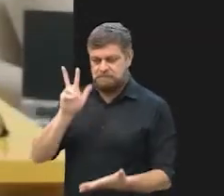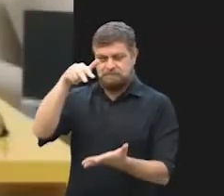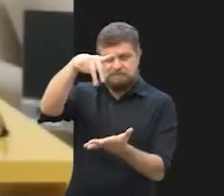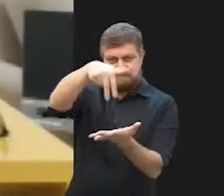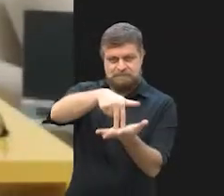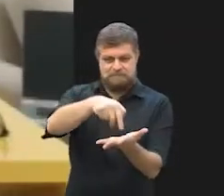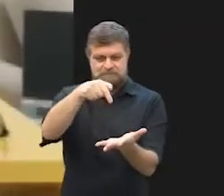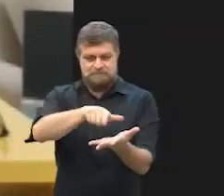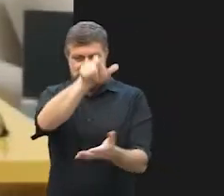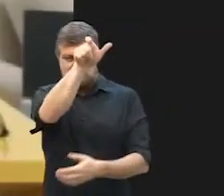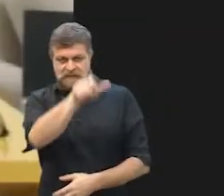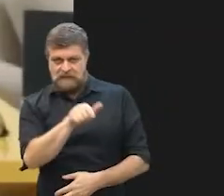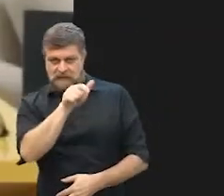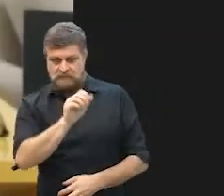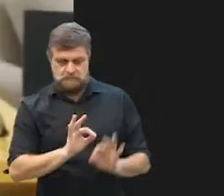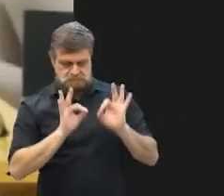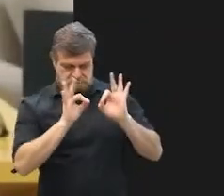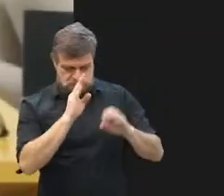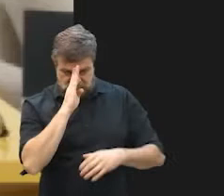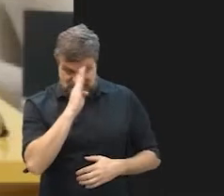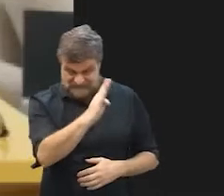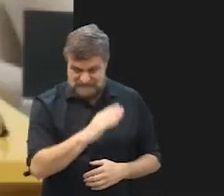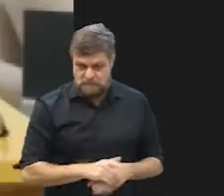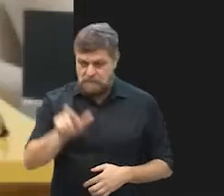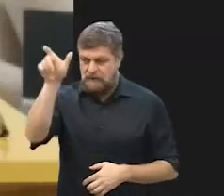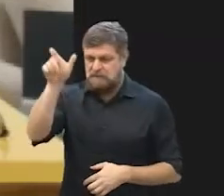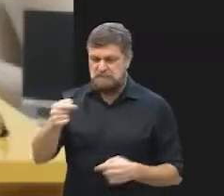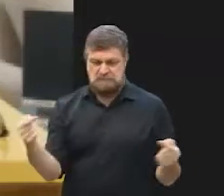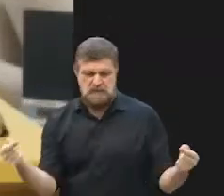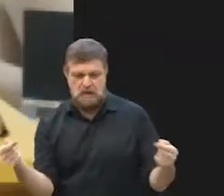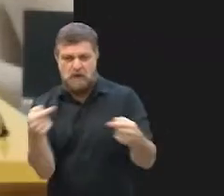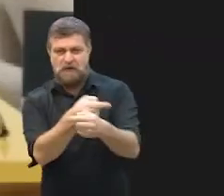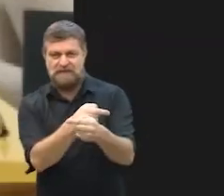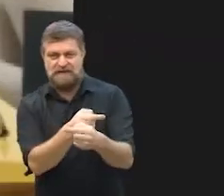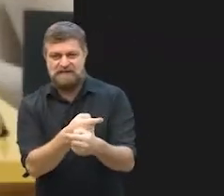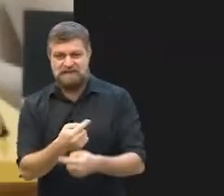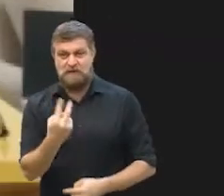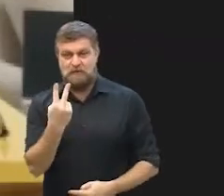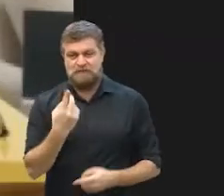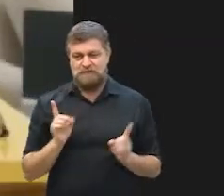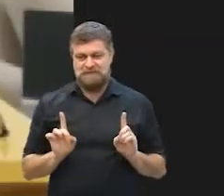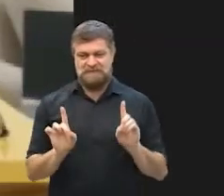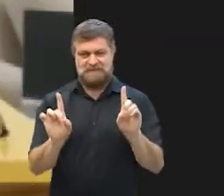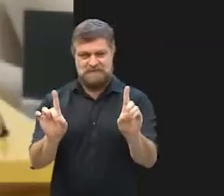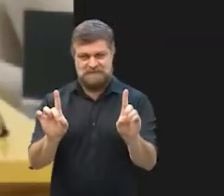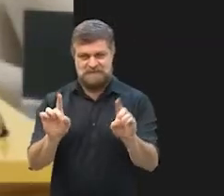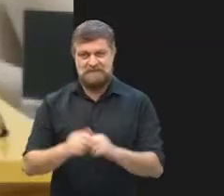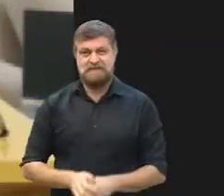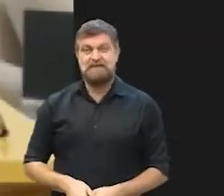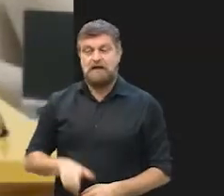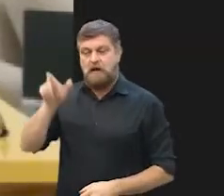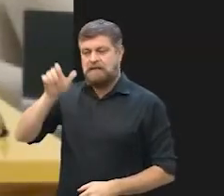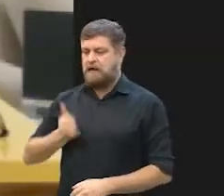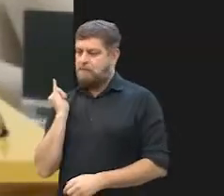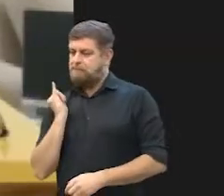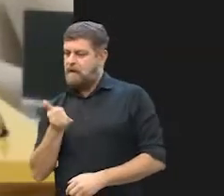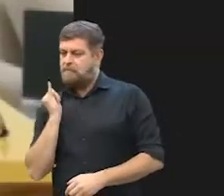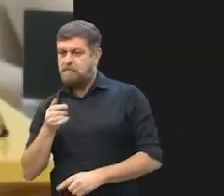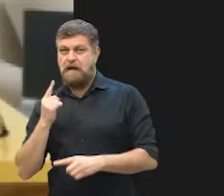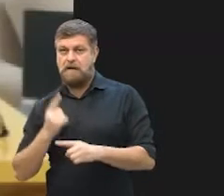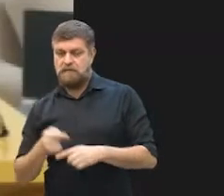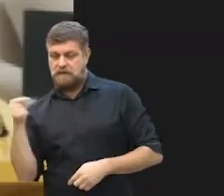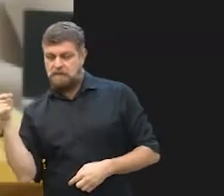colocada entre antagonista e protagonista, porque, inclusive, isso também é explicado pelo narrador na história. Ele vai dizer por